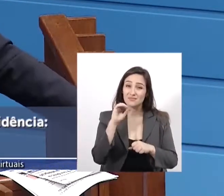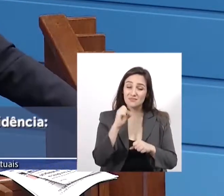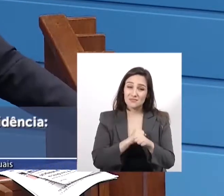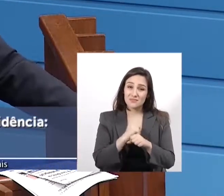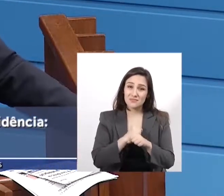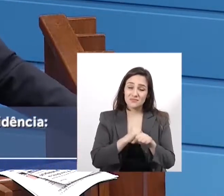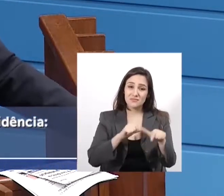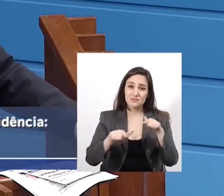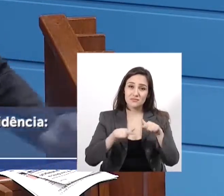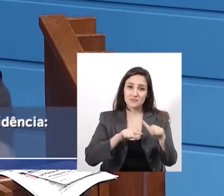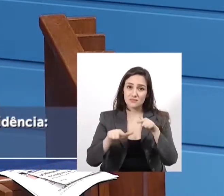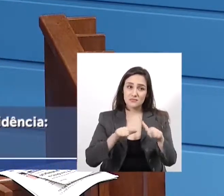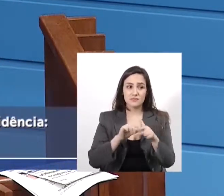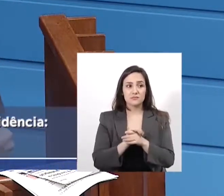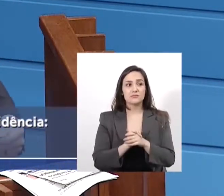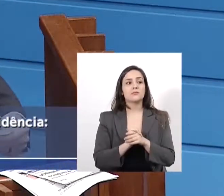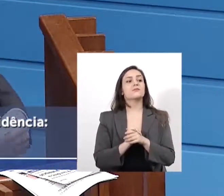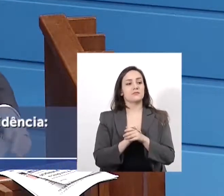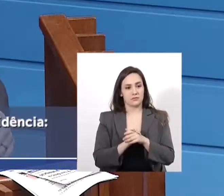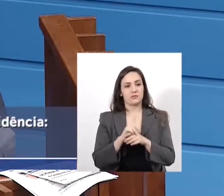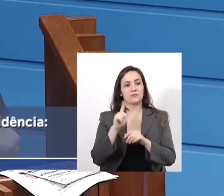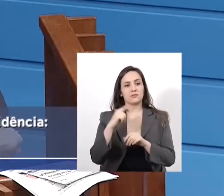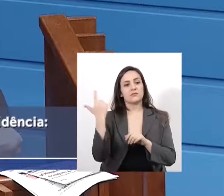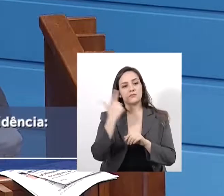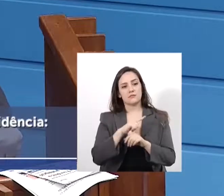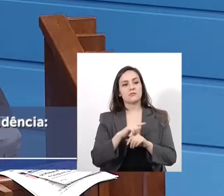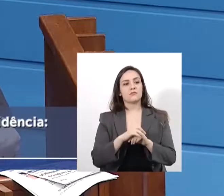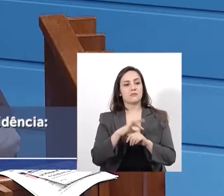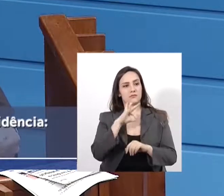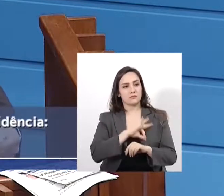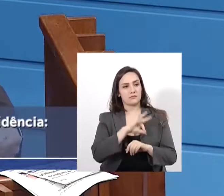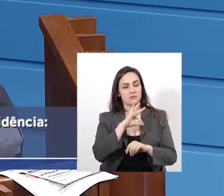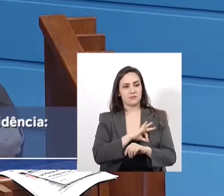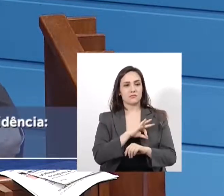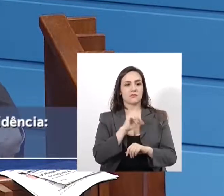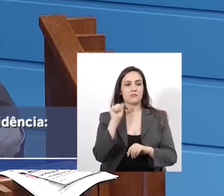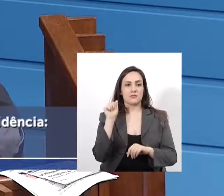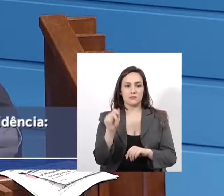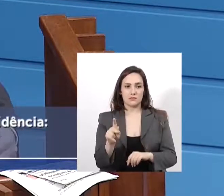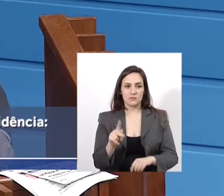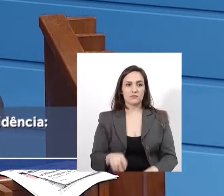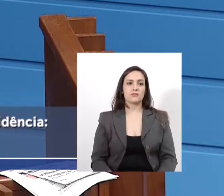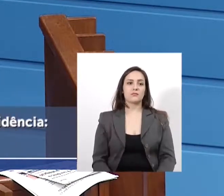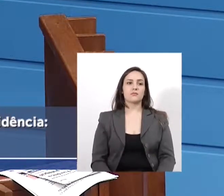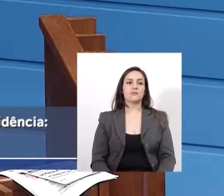contribuição para poder receber o seu salário